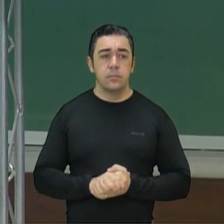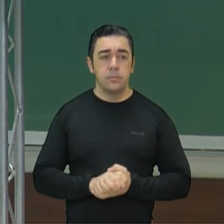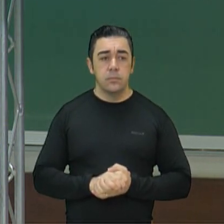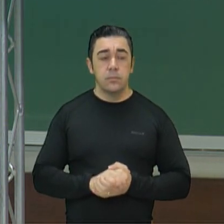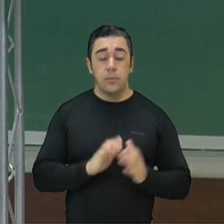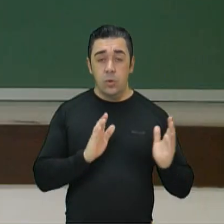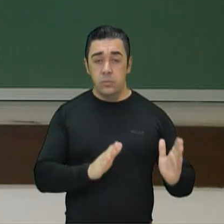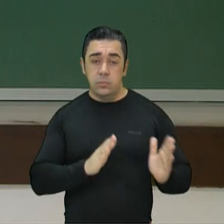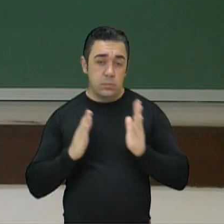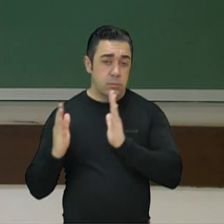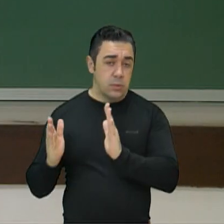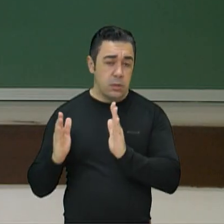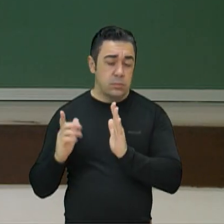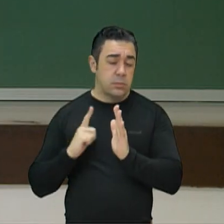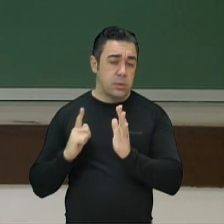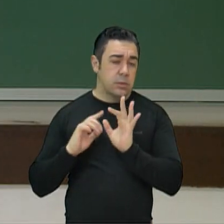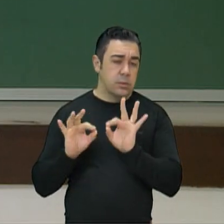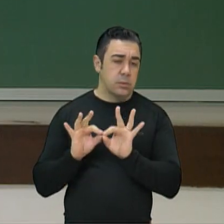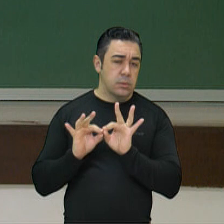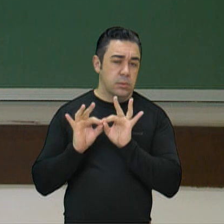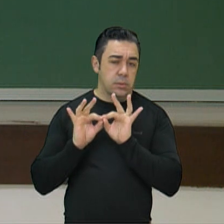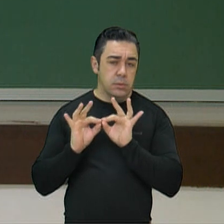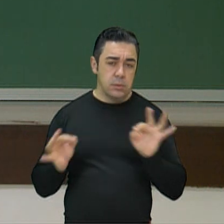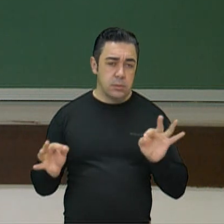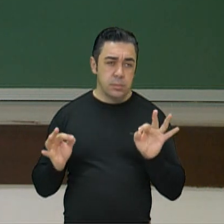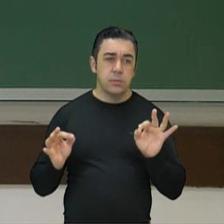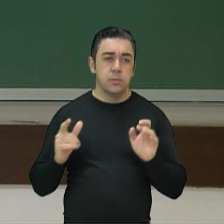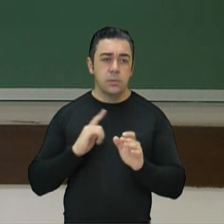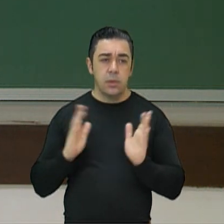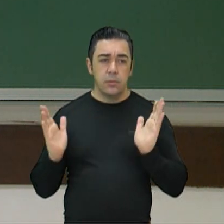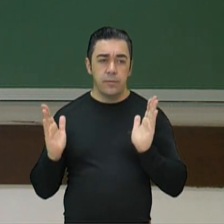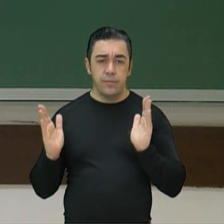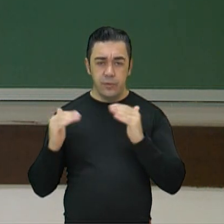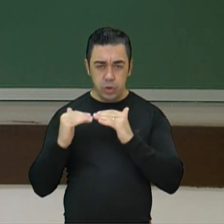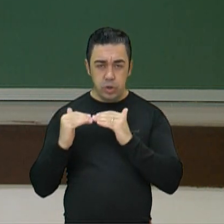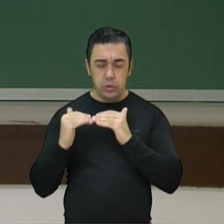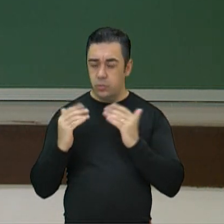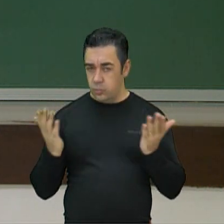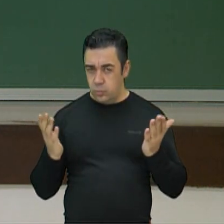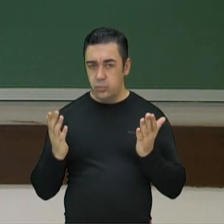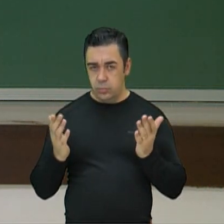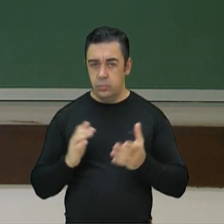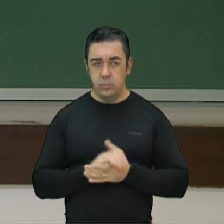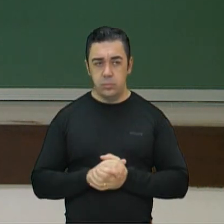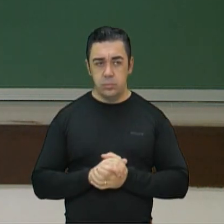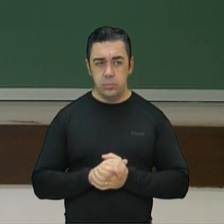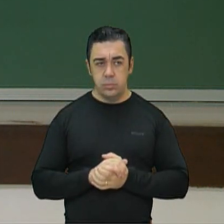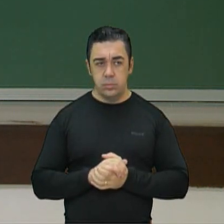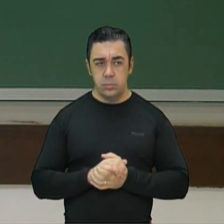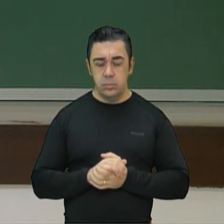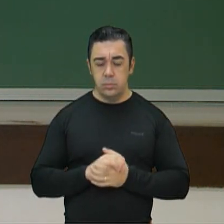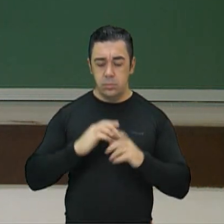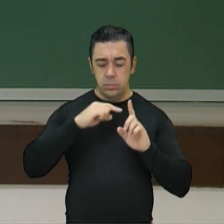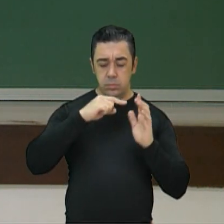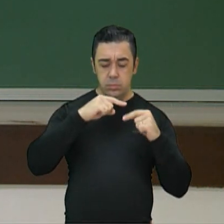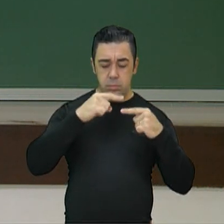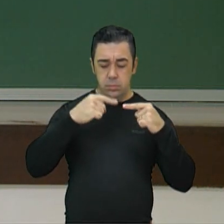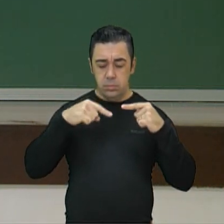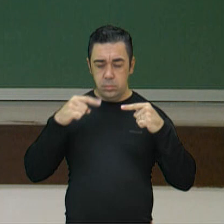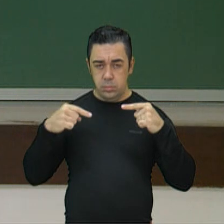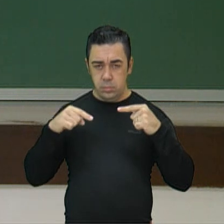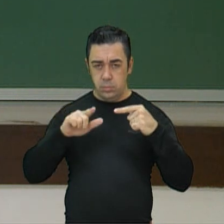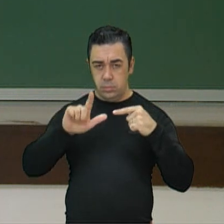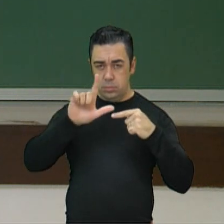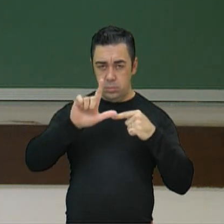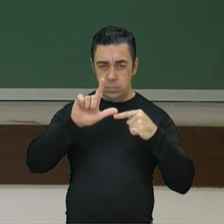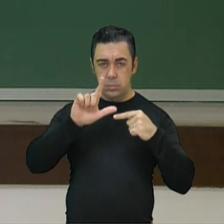E aqui do lado nós temos um circuito simples aqui, fechado, né, no caso. Essa aqui, ó, o L, podemos ver aqui